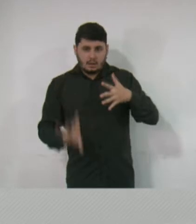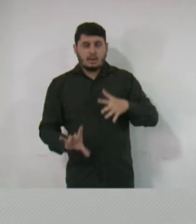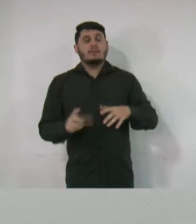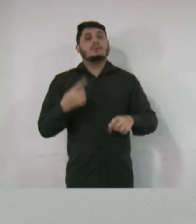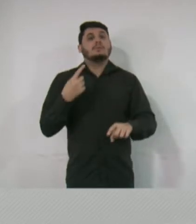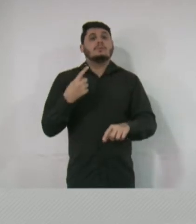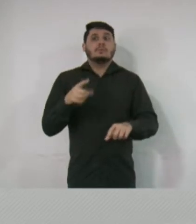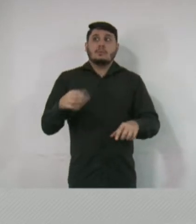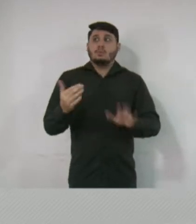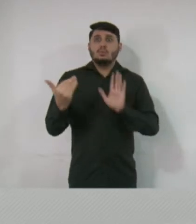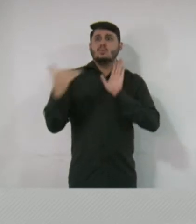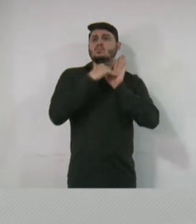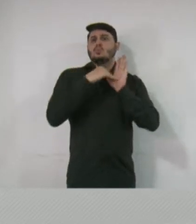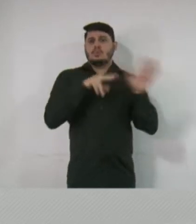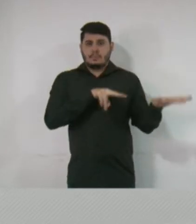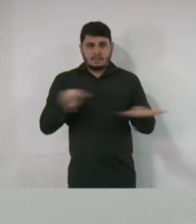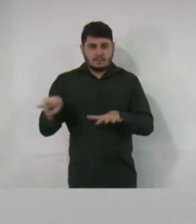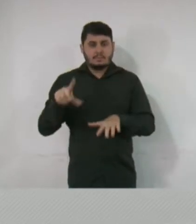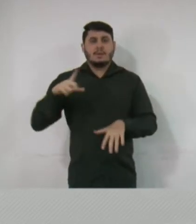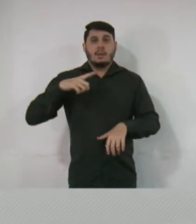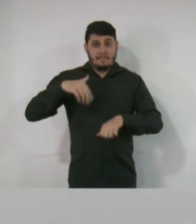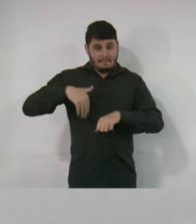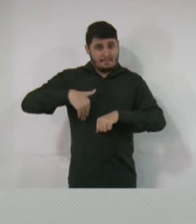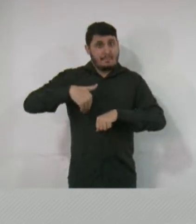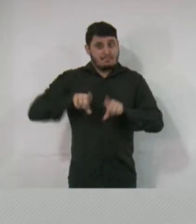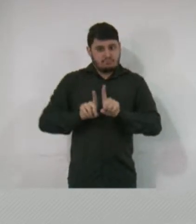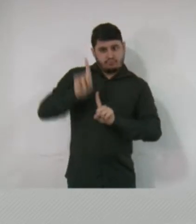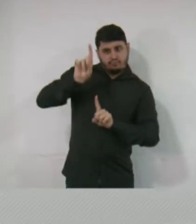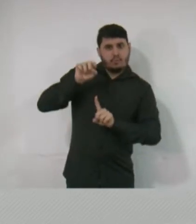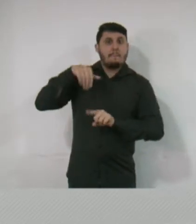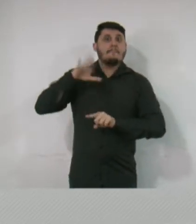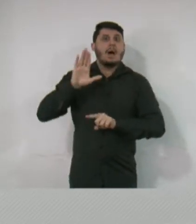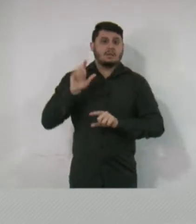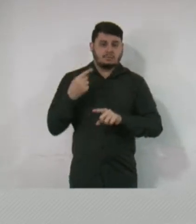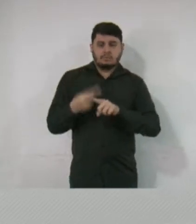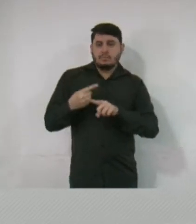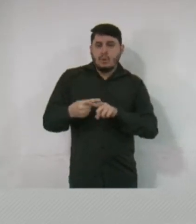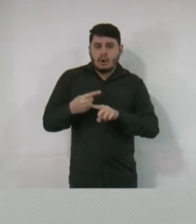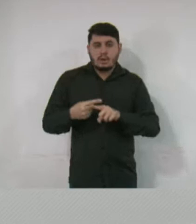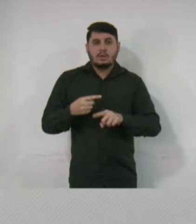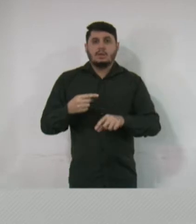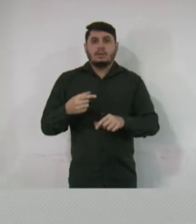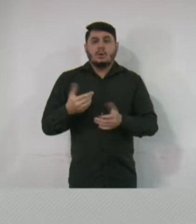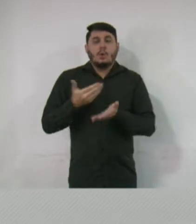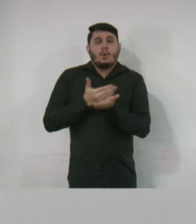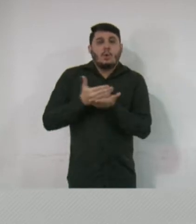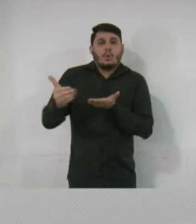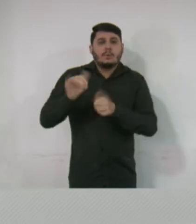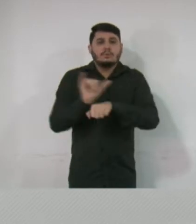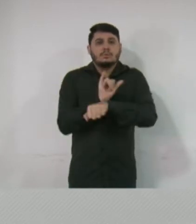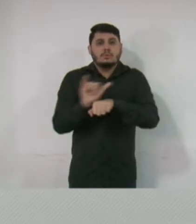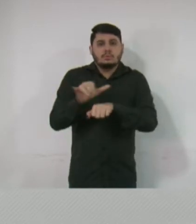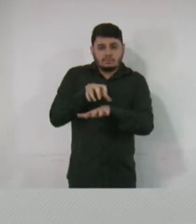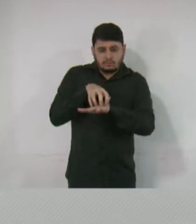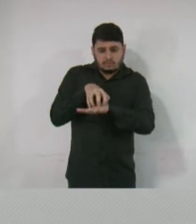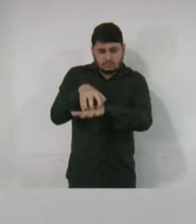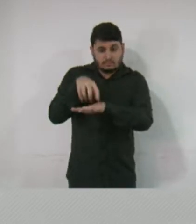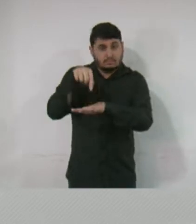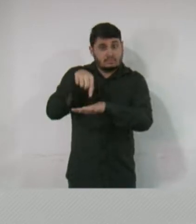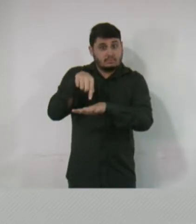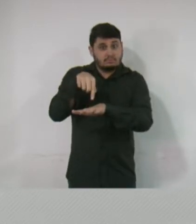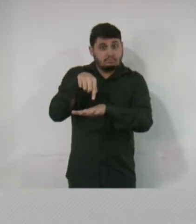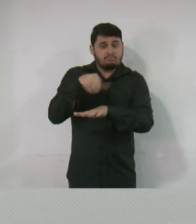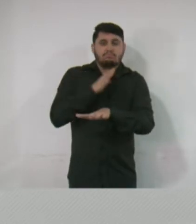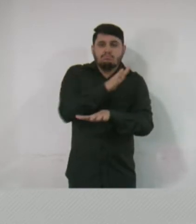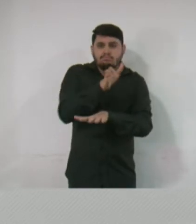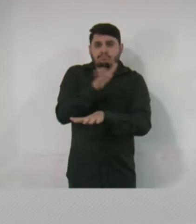número de registros, mas foi a semana em que entrou em operação também a nossa unidade móvel de testagem. Então, ela ajudou muito para que esse número